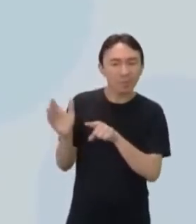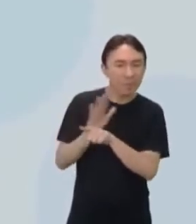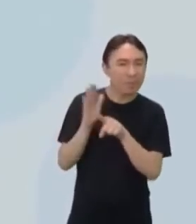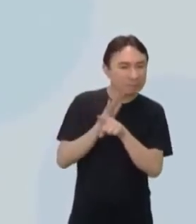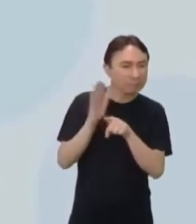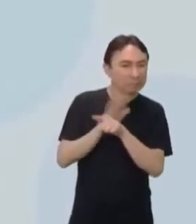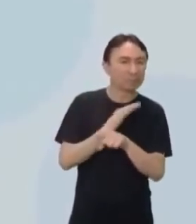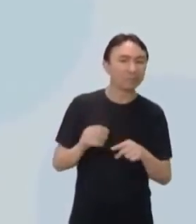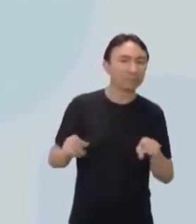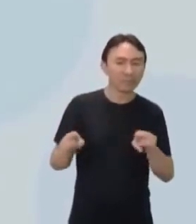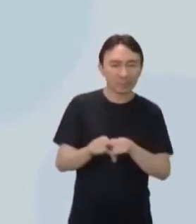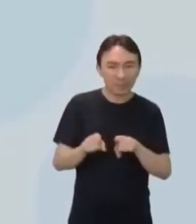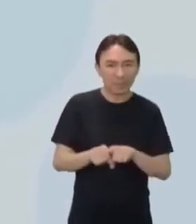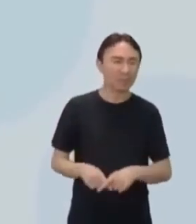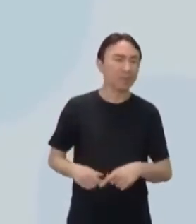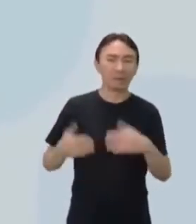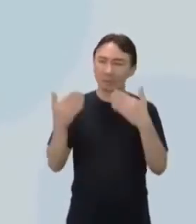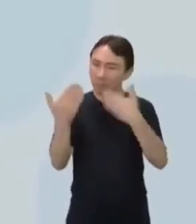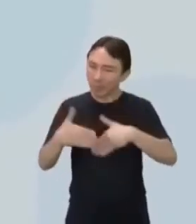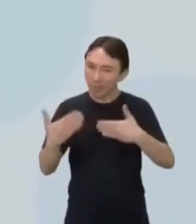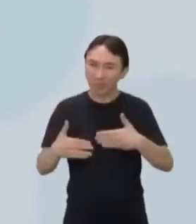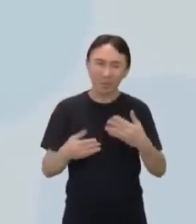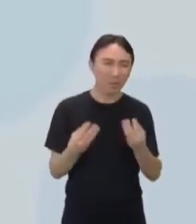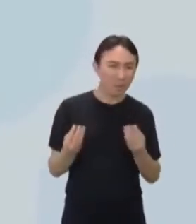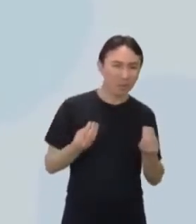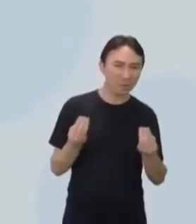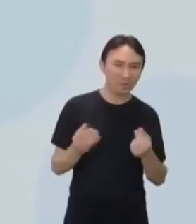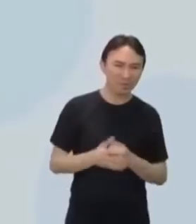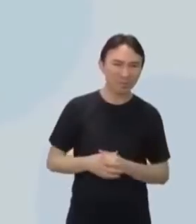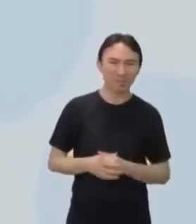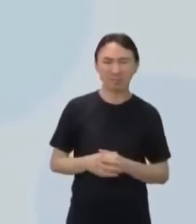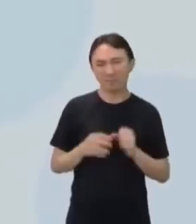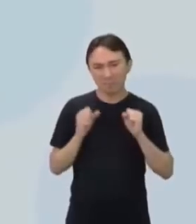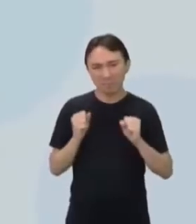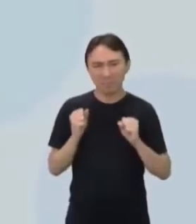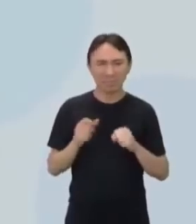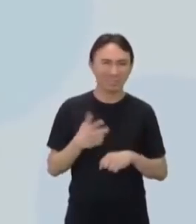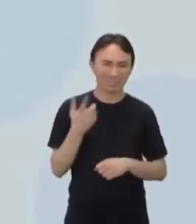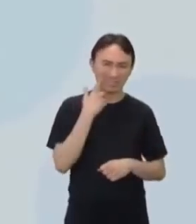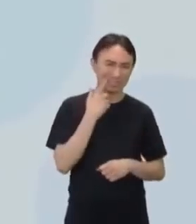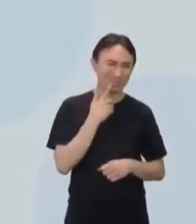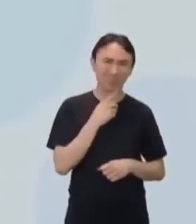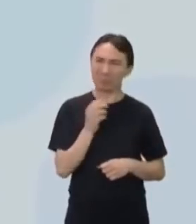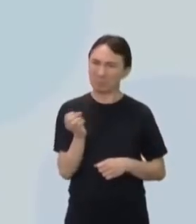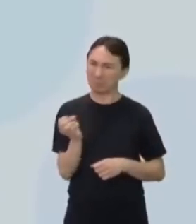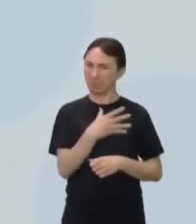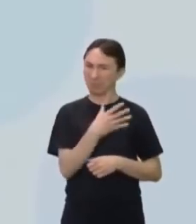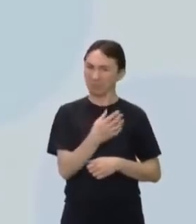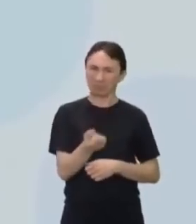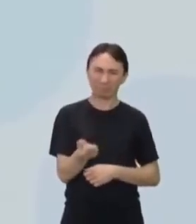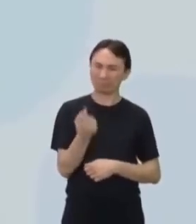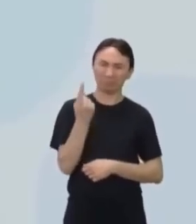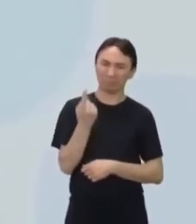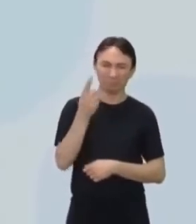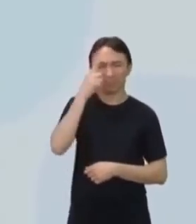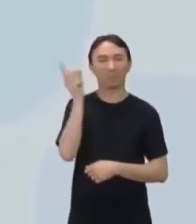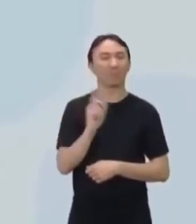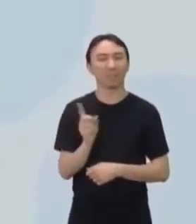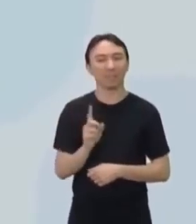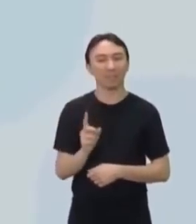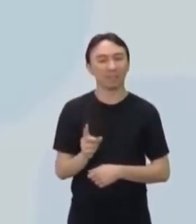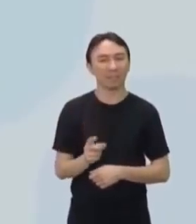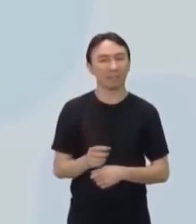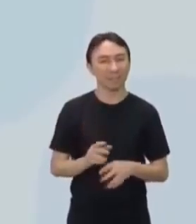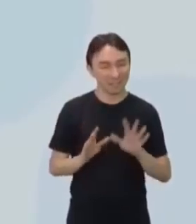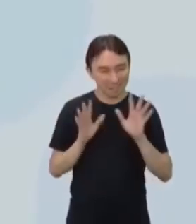aplicação, tá? Pode parecer uma portaria, né, uma descrição nova para alguns de vocês, mas ela está muito